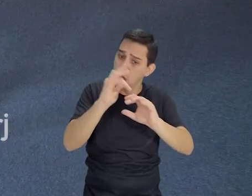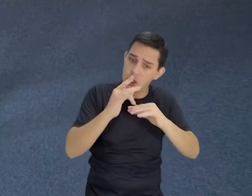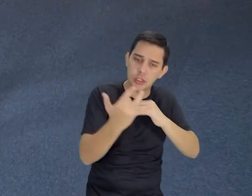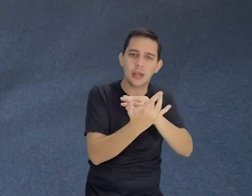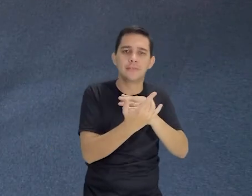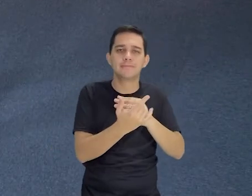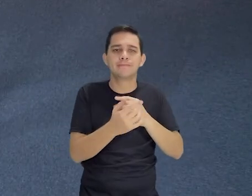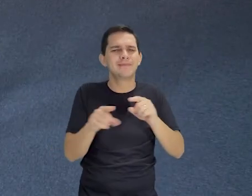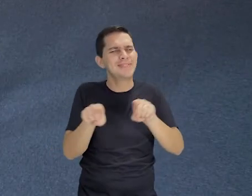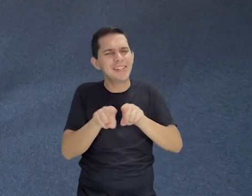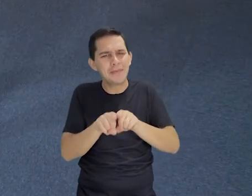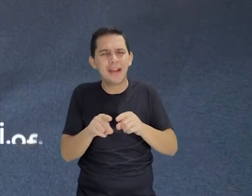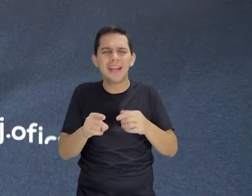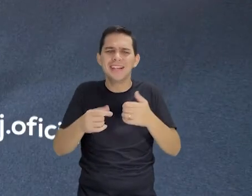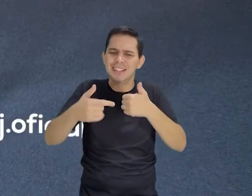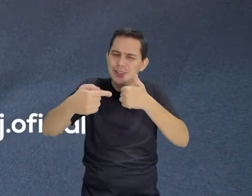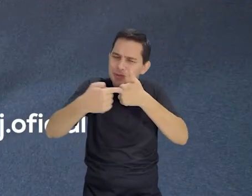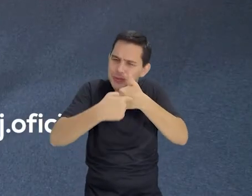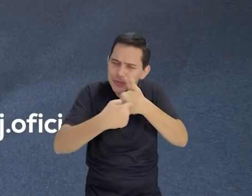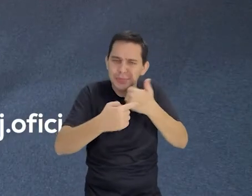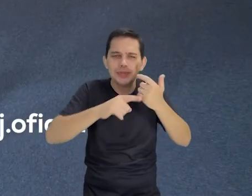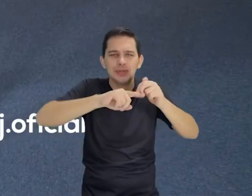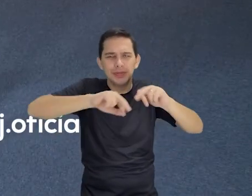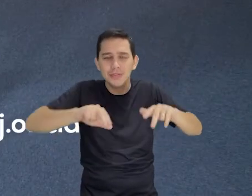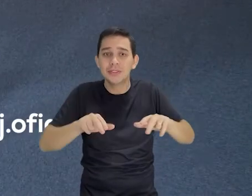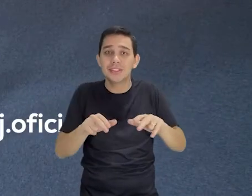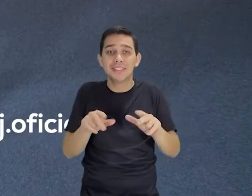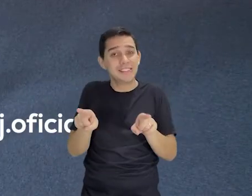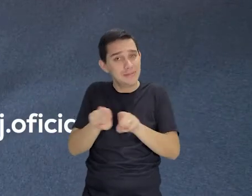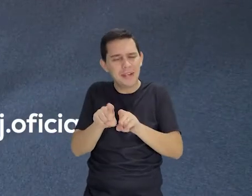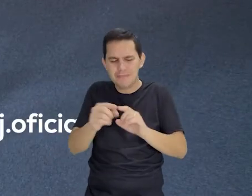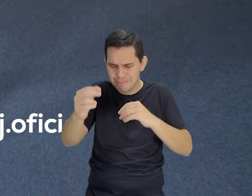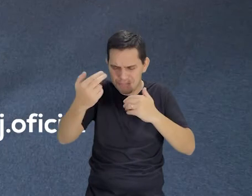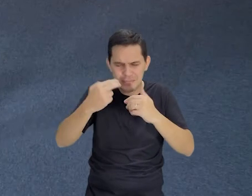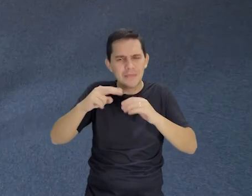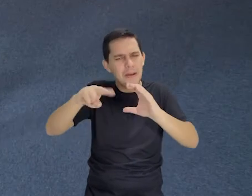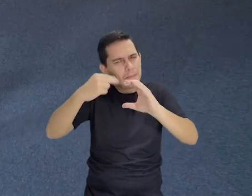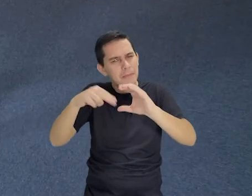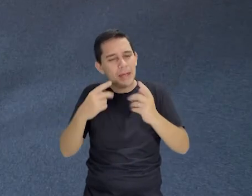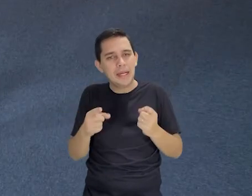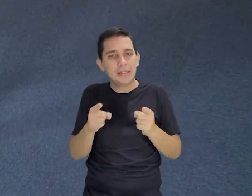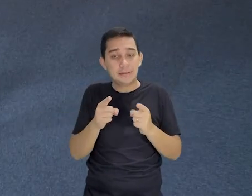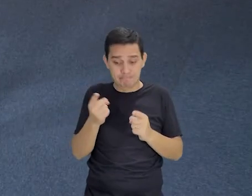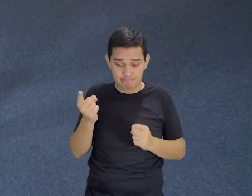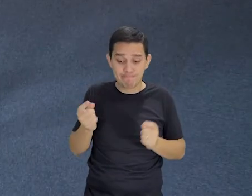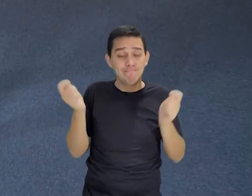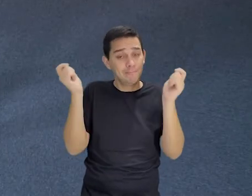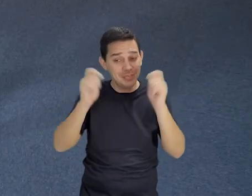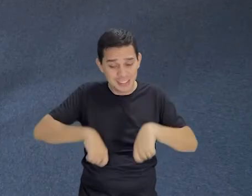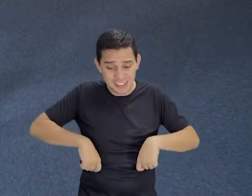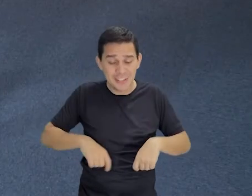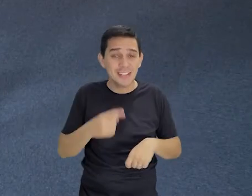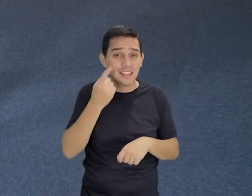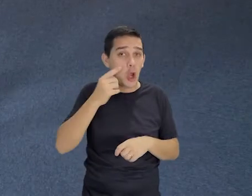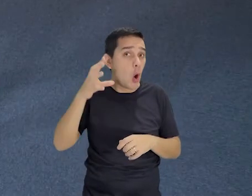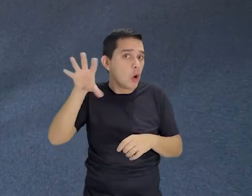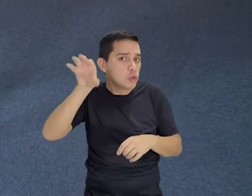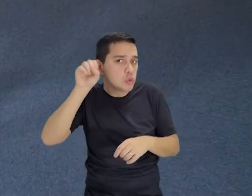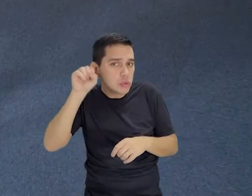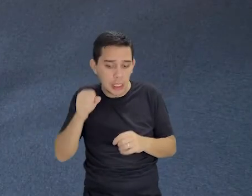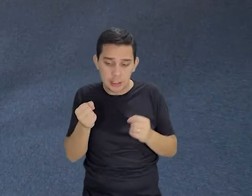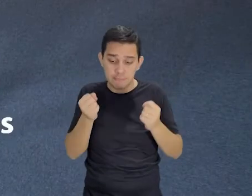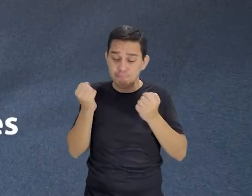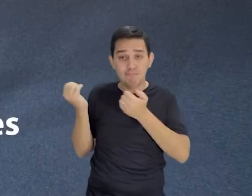deixe de nos seguir, enviar as suas dúvidas, críticas ou sugestões. Escute o podcast do MP Cidadão nas plataformas Deezer,